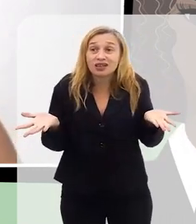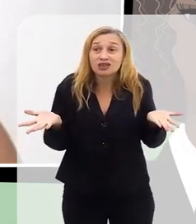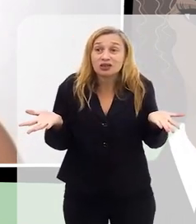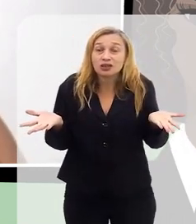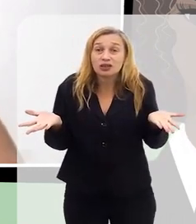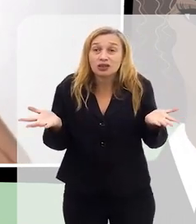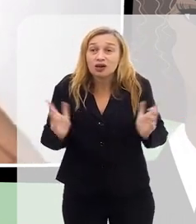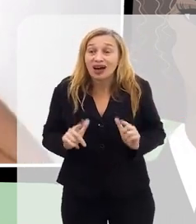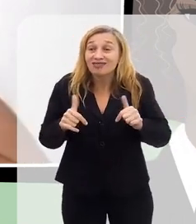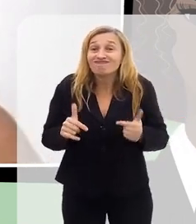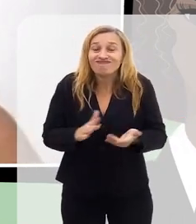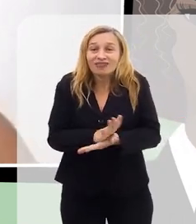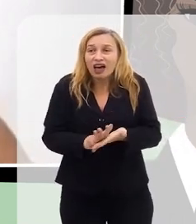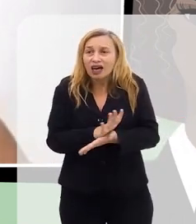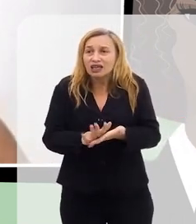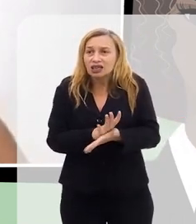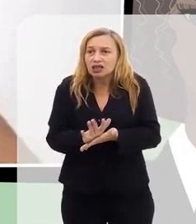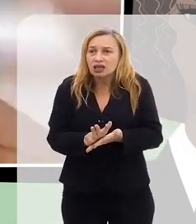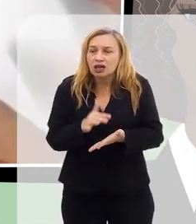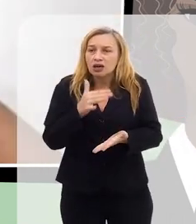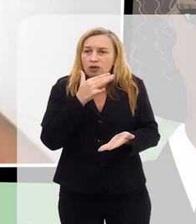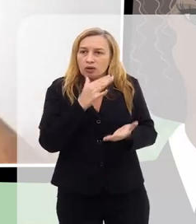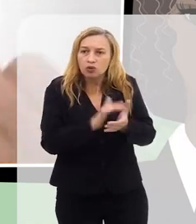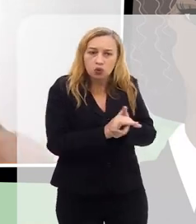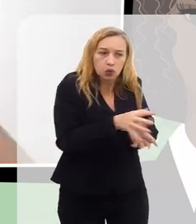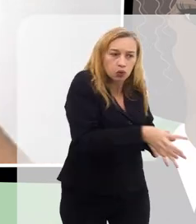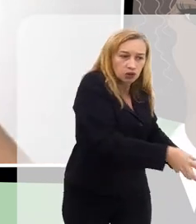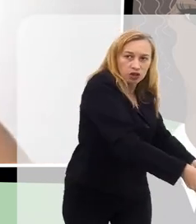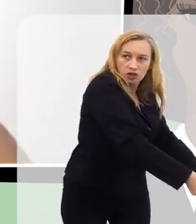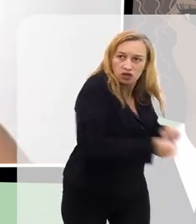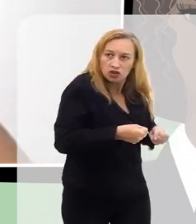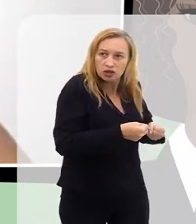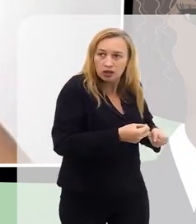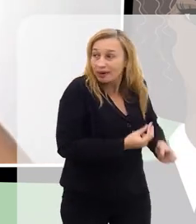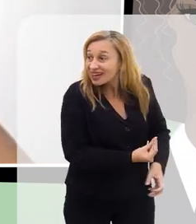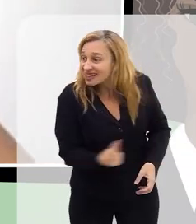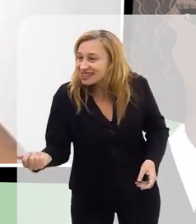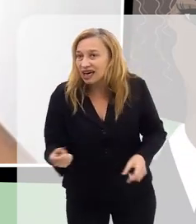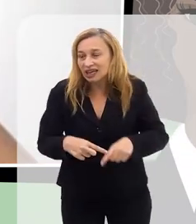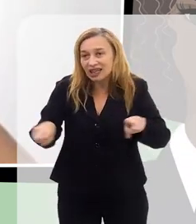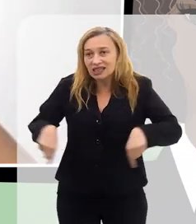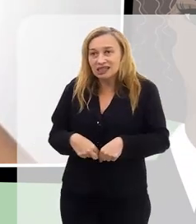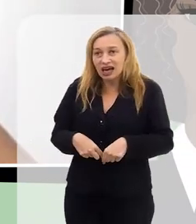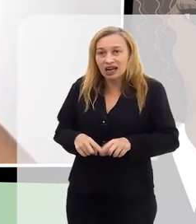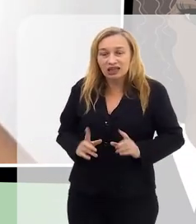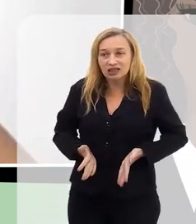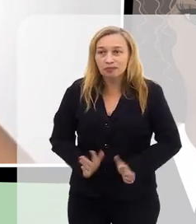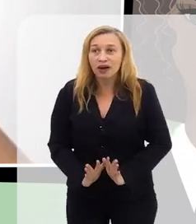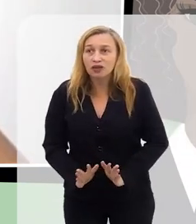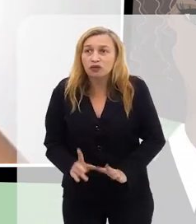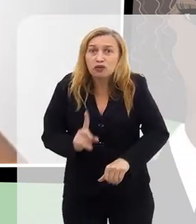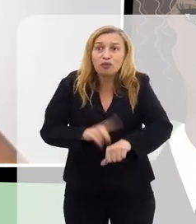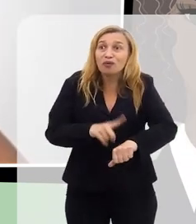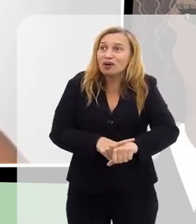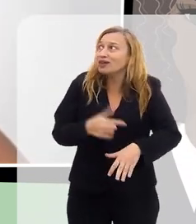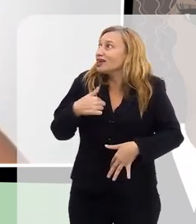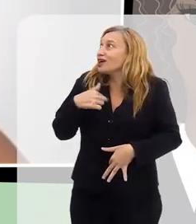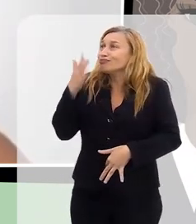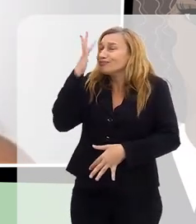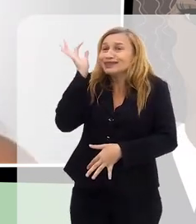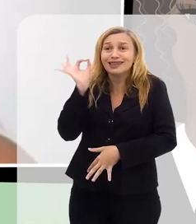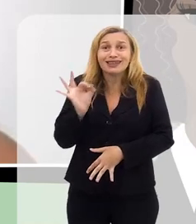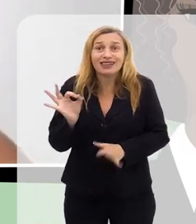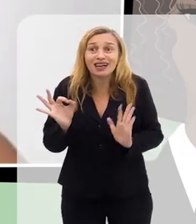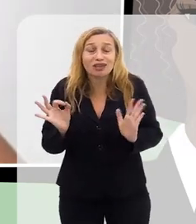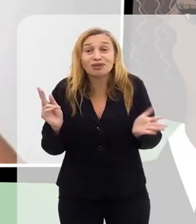fazer, sem atitude. E ele arranca a cama para que a gente possa sair da sala de parto, foi um momento assim, eu